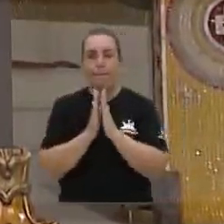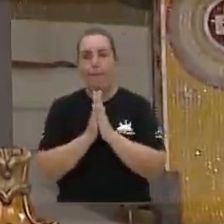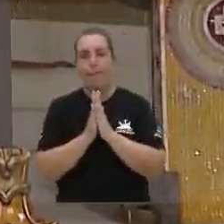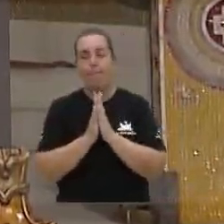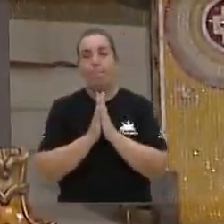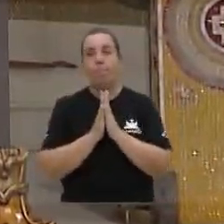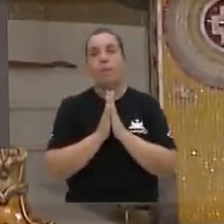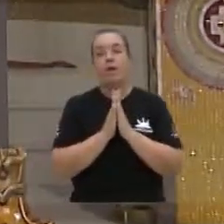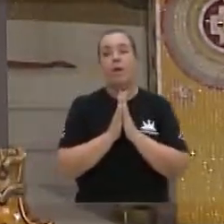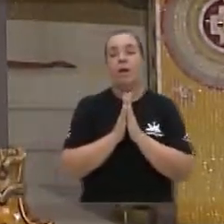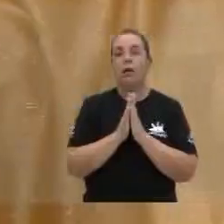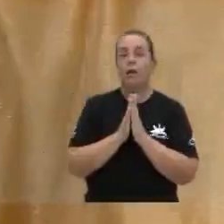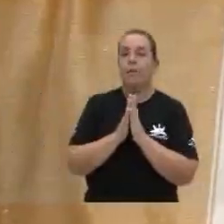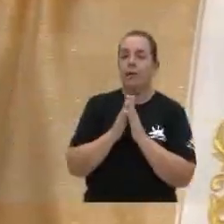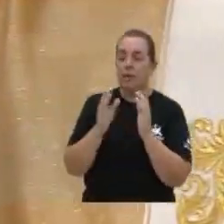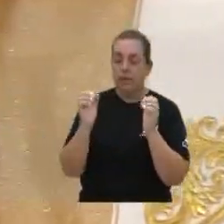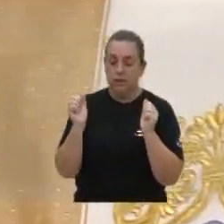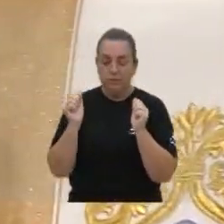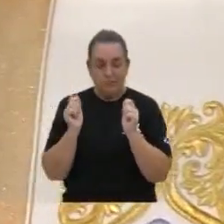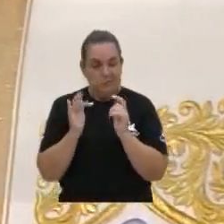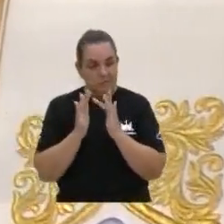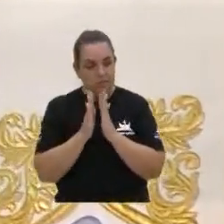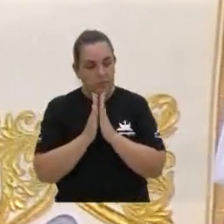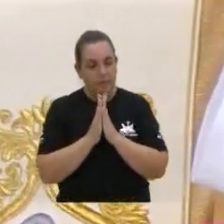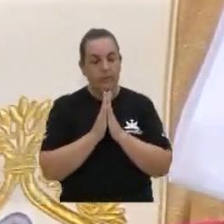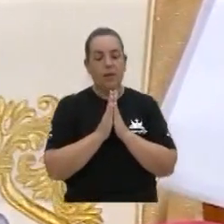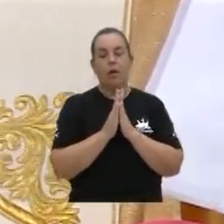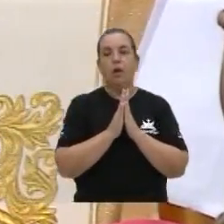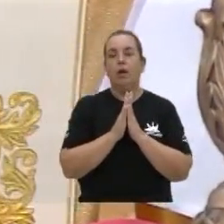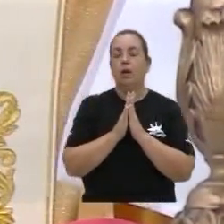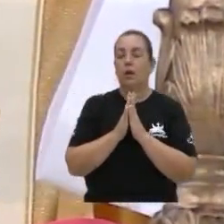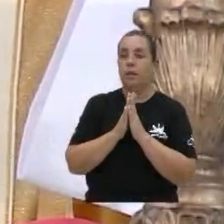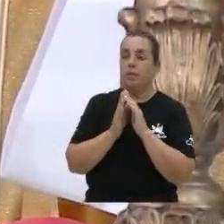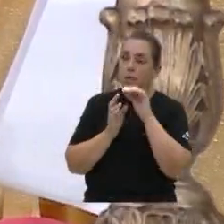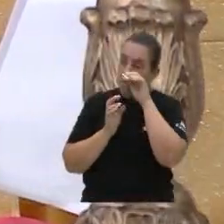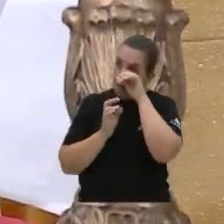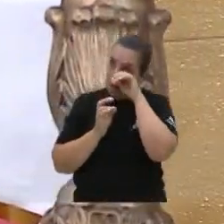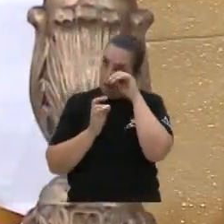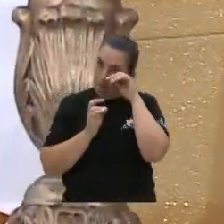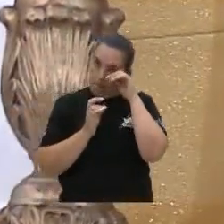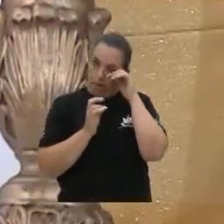amém, amém, amém.